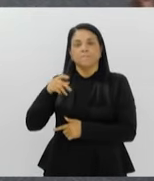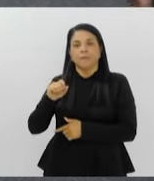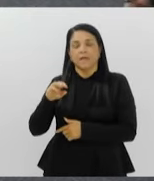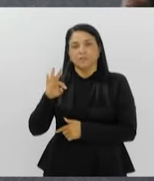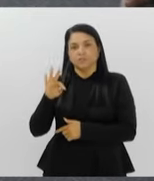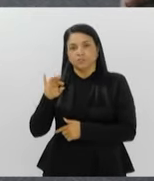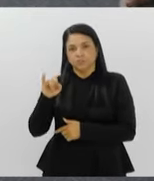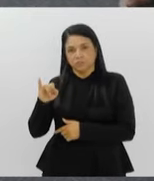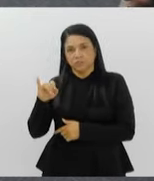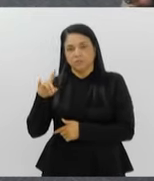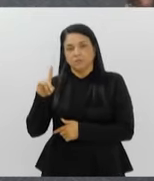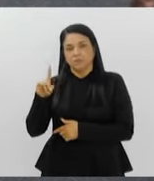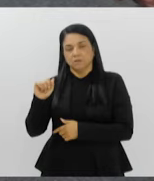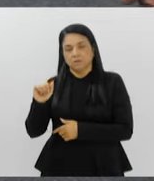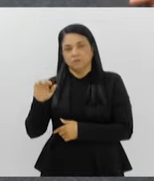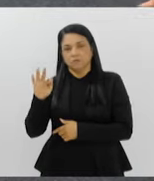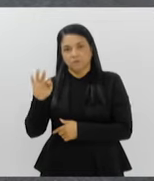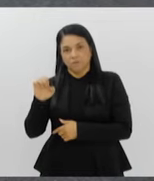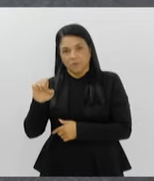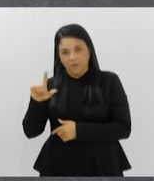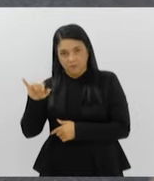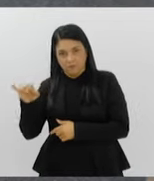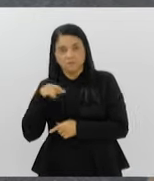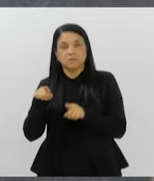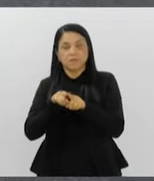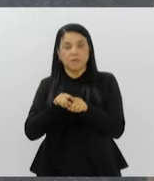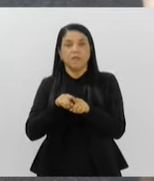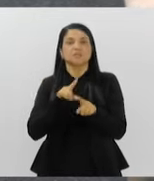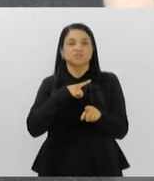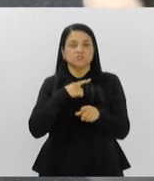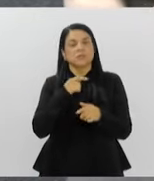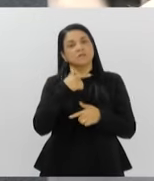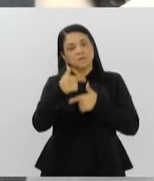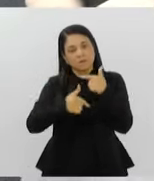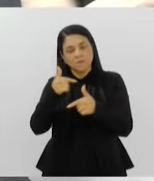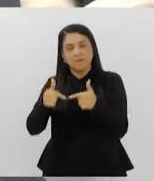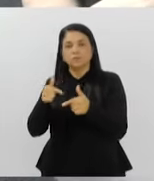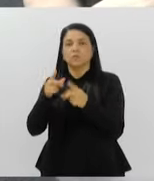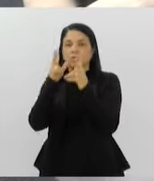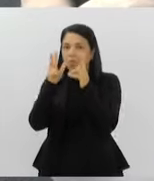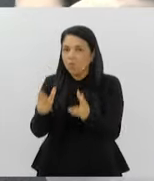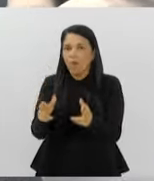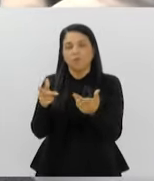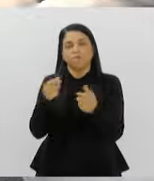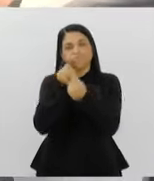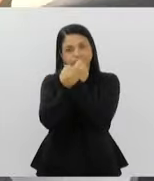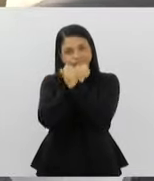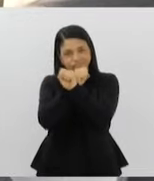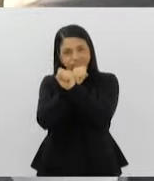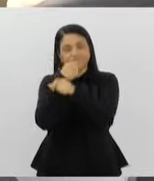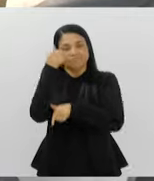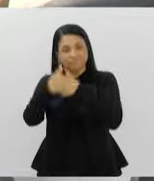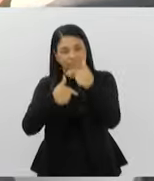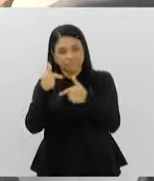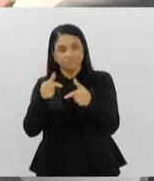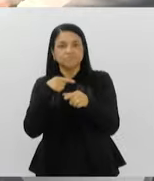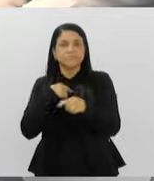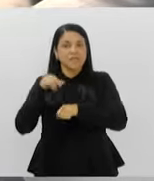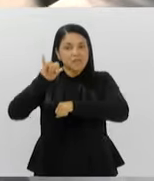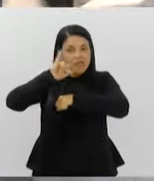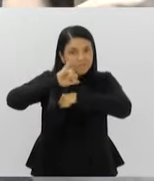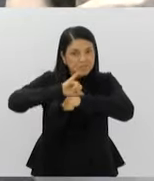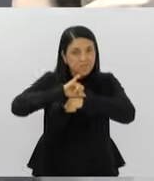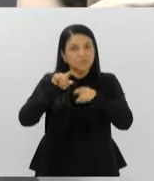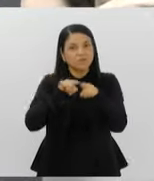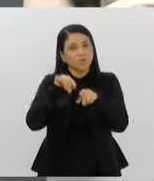6 trabalhadores nessas condições. Ou seja, por todas as regiões do estado, na nossa capital, até mesmo nas ruas nobres